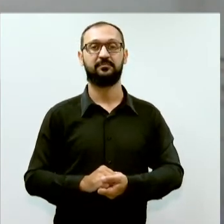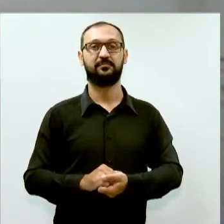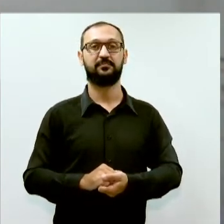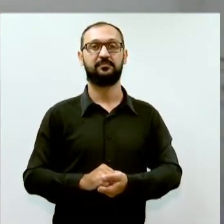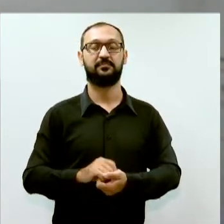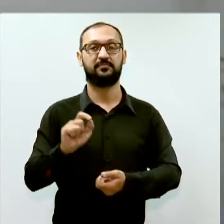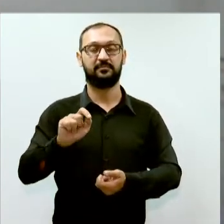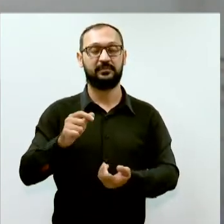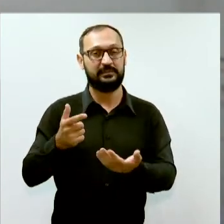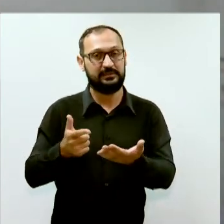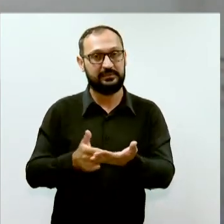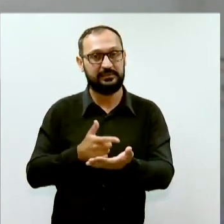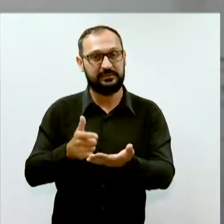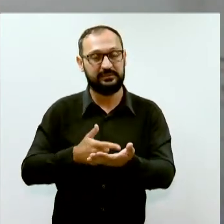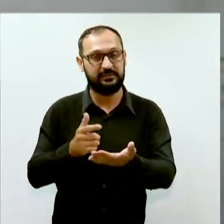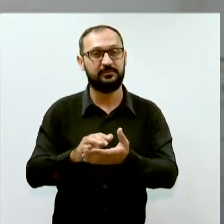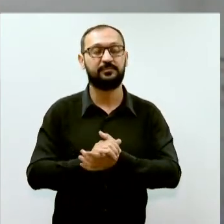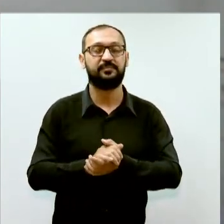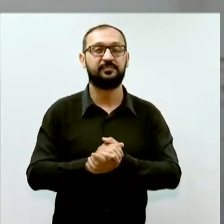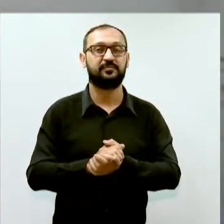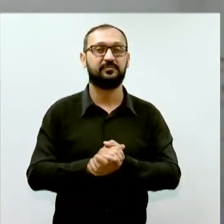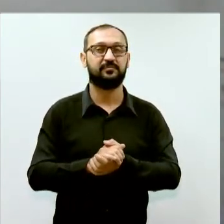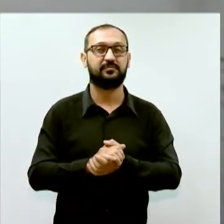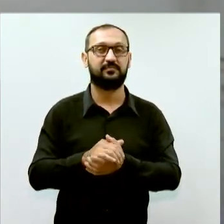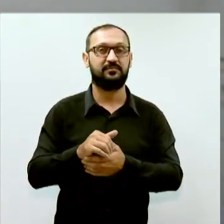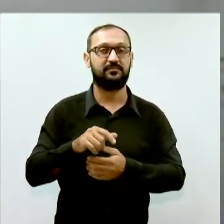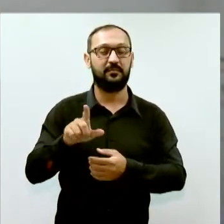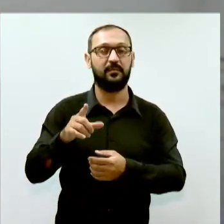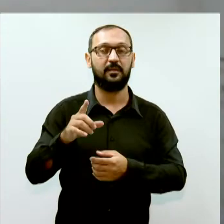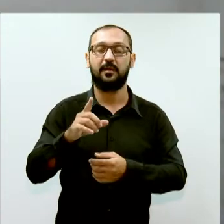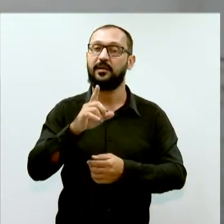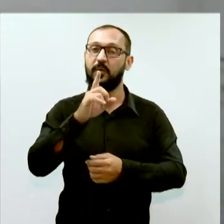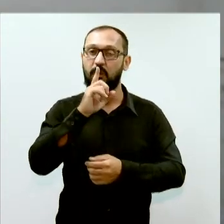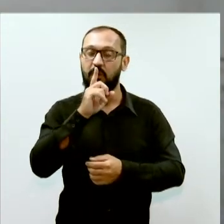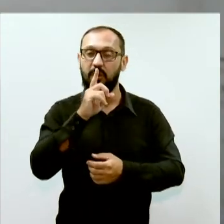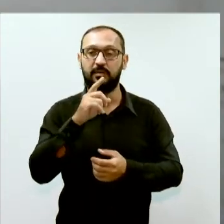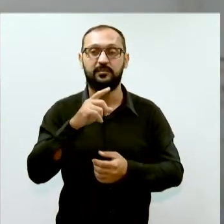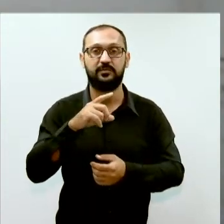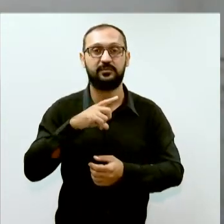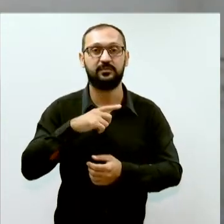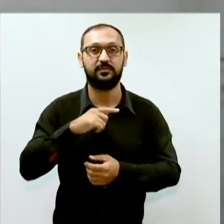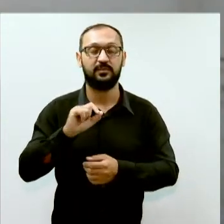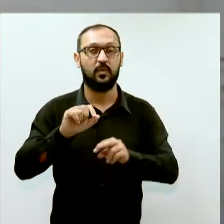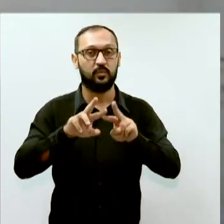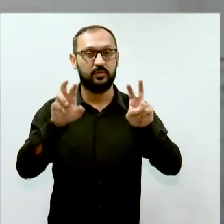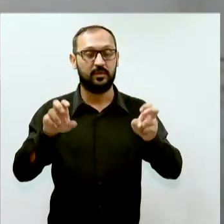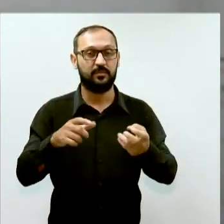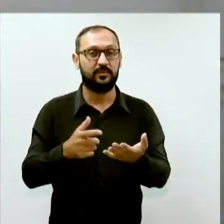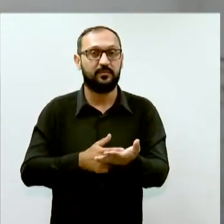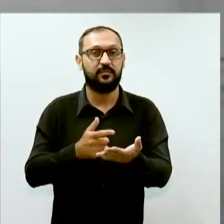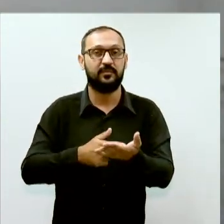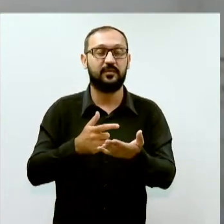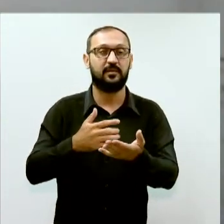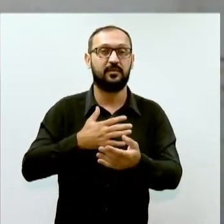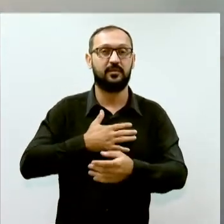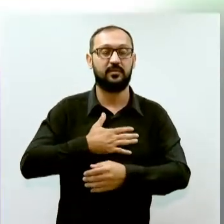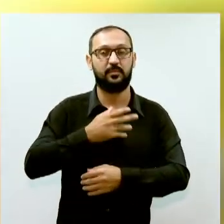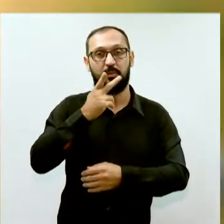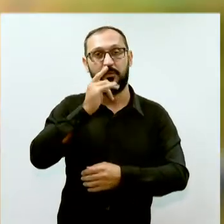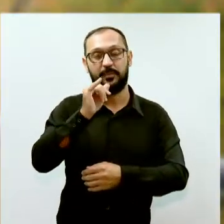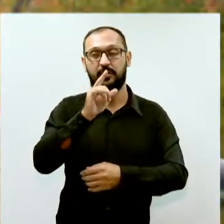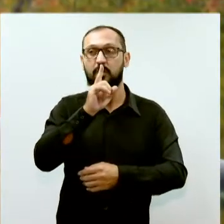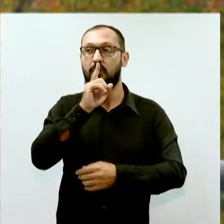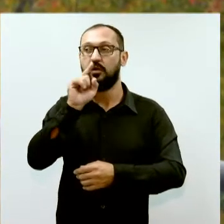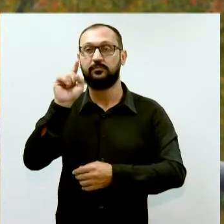Então, nesse livro, que é um dos principais silêncios que são tema do livro, é o silêncio do meu pai.